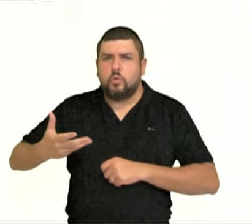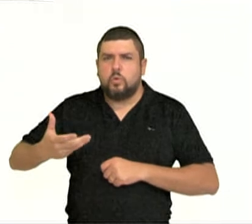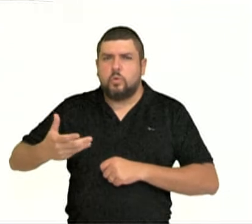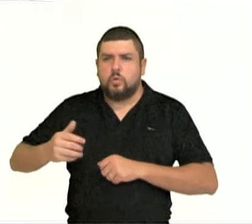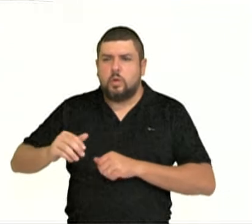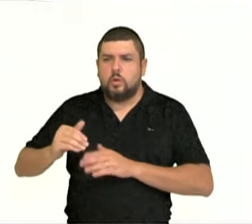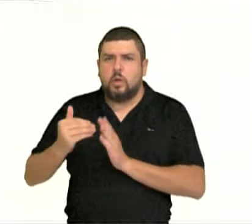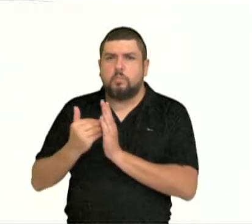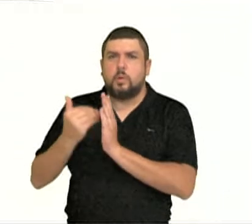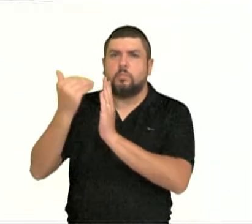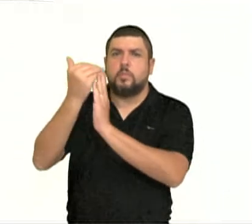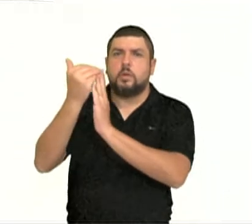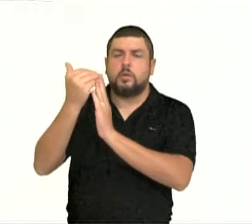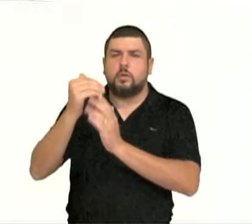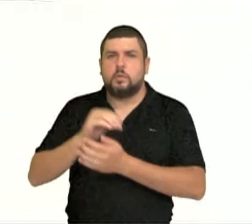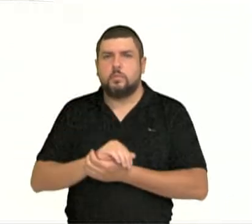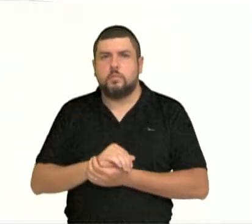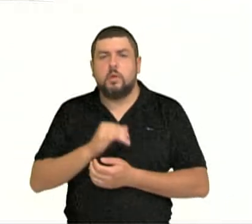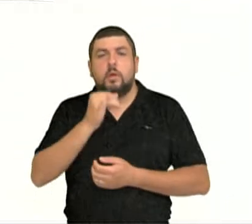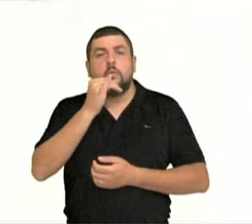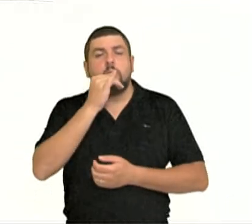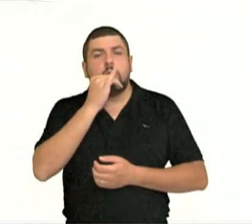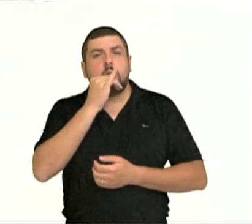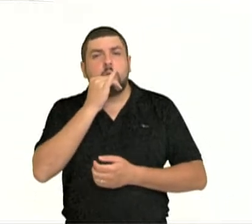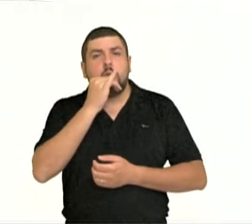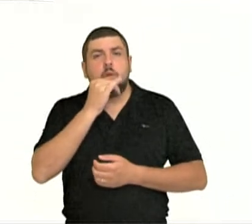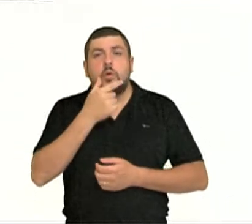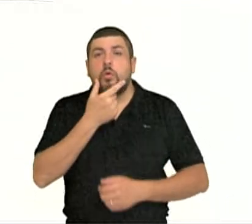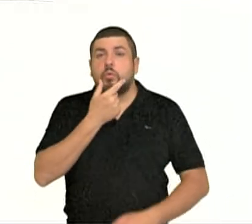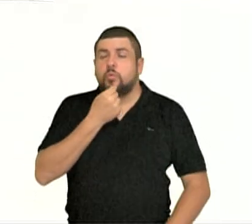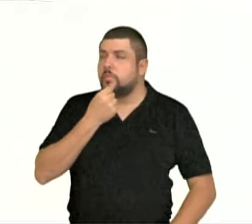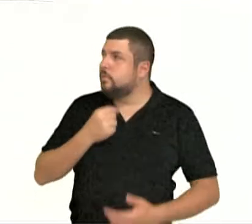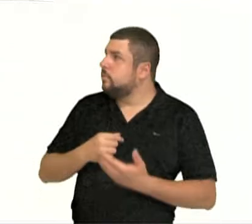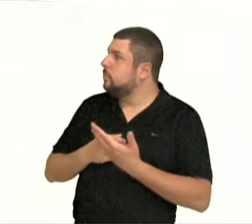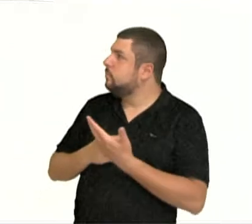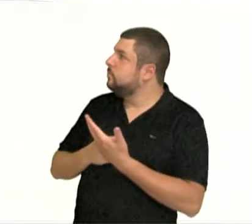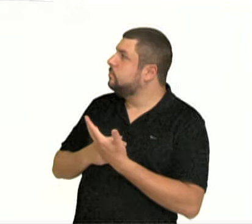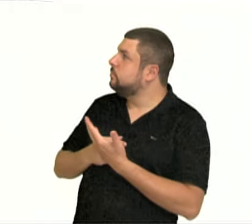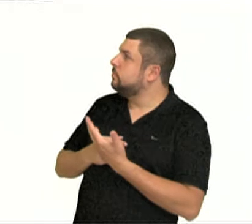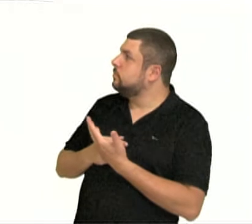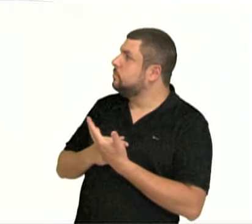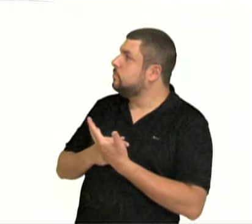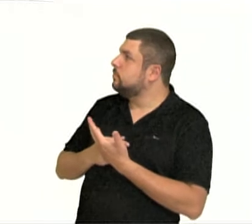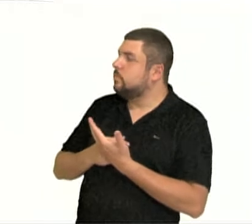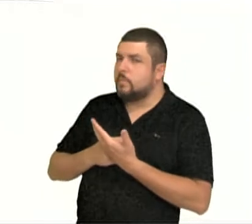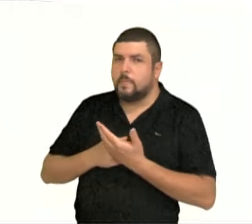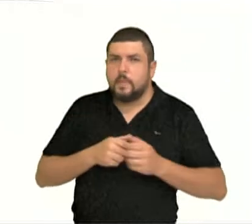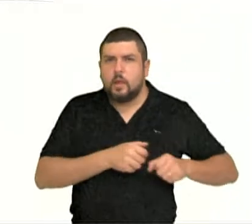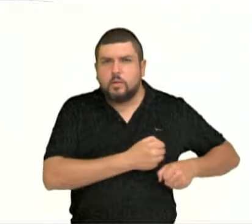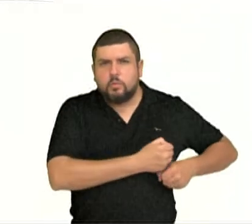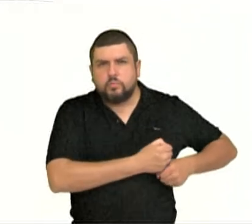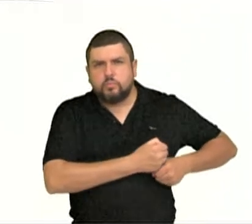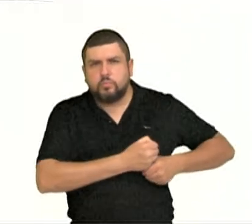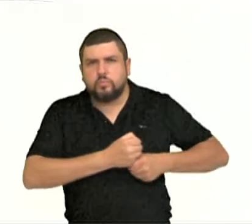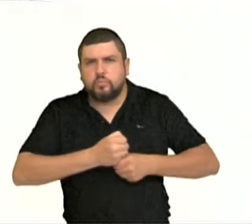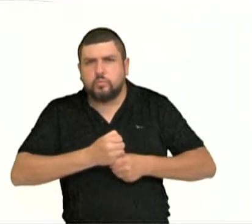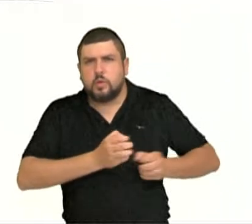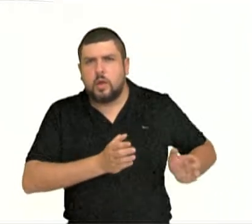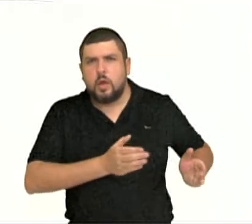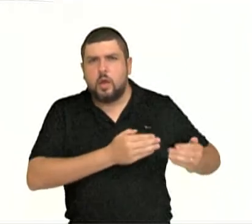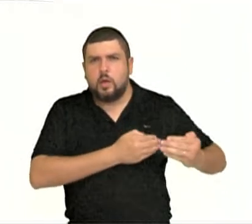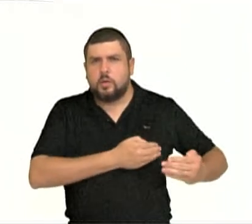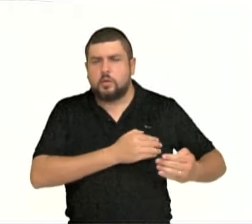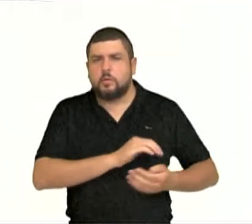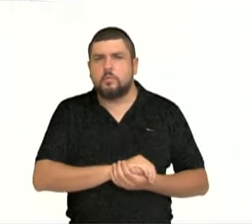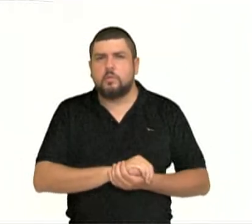questão do guri puxando aqui um caixote, né? Um veículo, por exemplo, que sofreu um choque em um poste, ele acabou